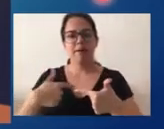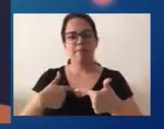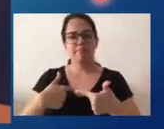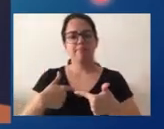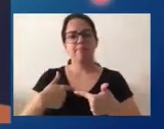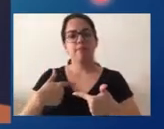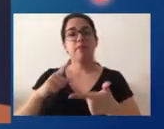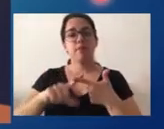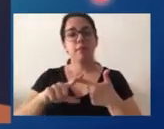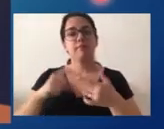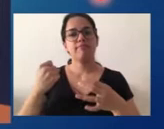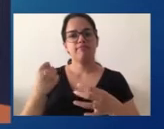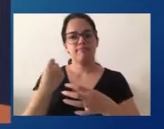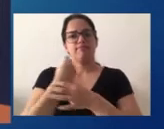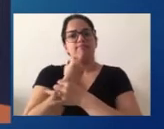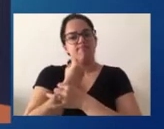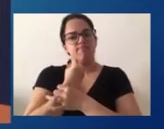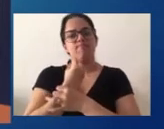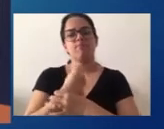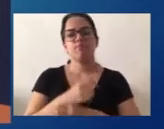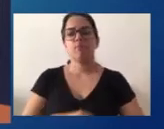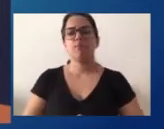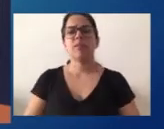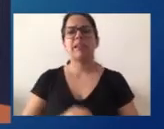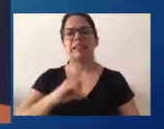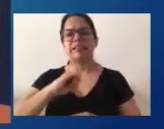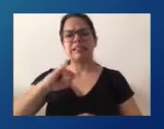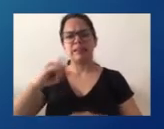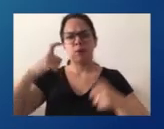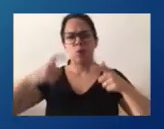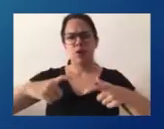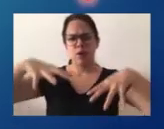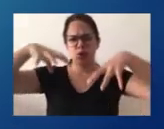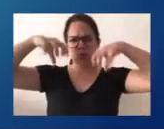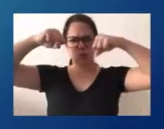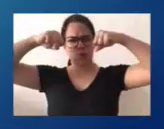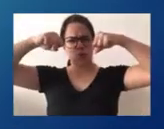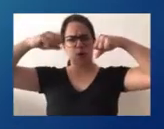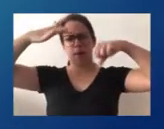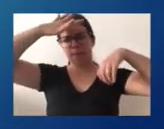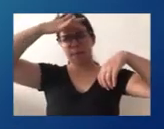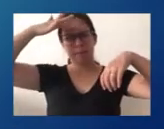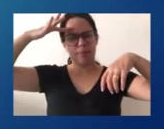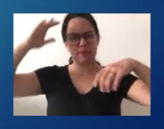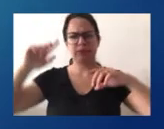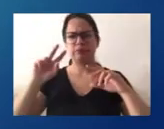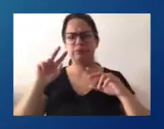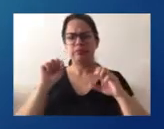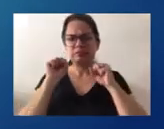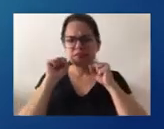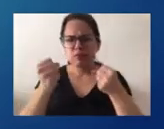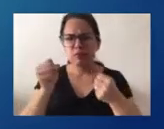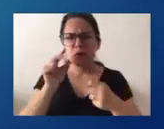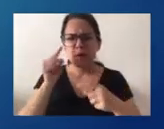Então, obviamente, né, locais que estão escuros, que são mal iluminados, as pessoas acabam forçando mais a visão, né, para poder enxergar bem, para